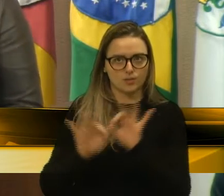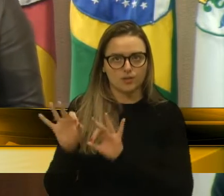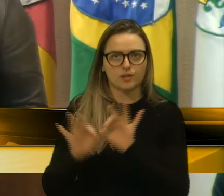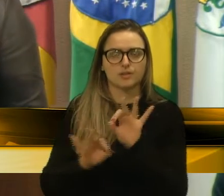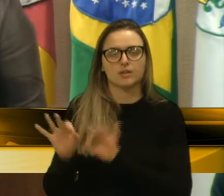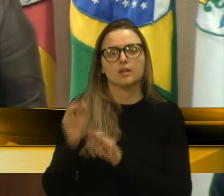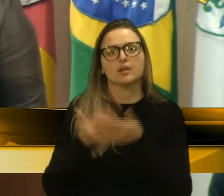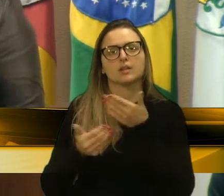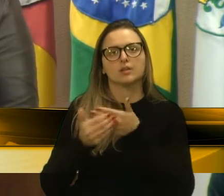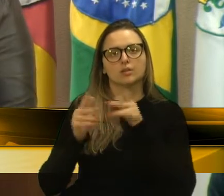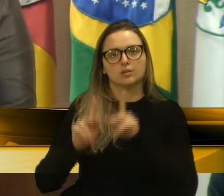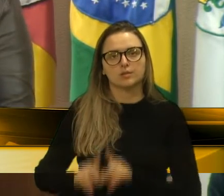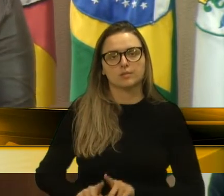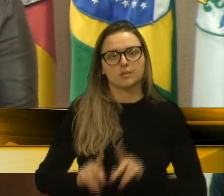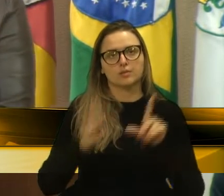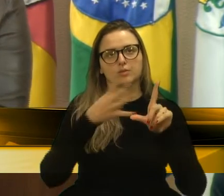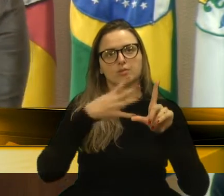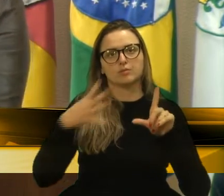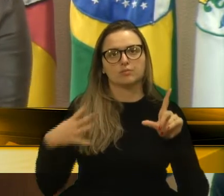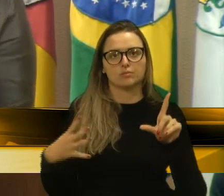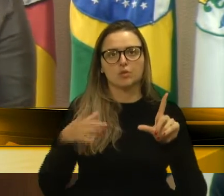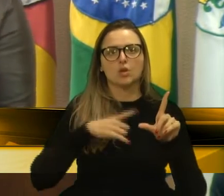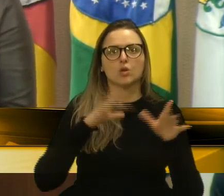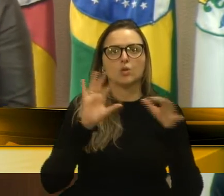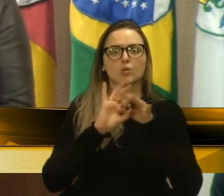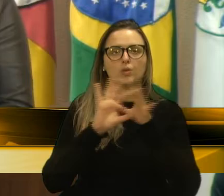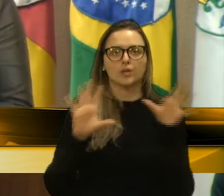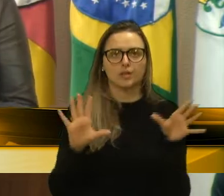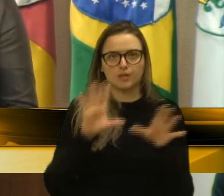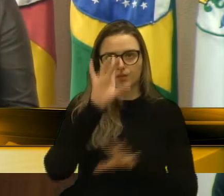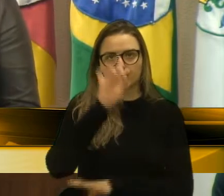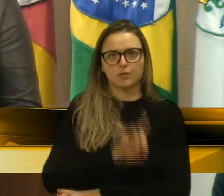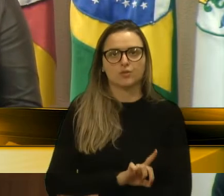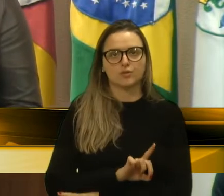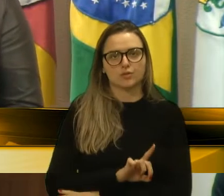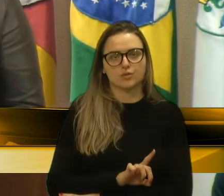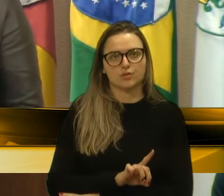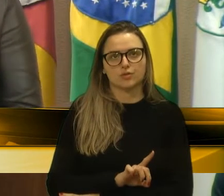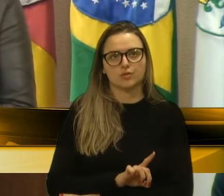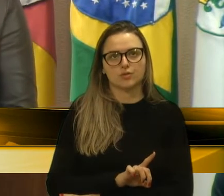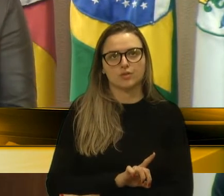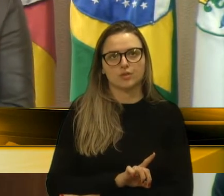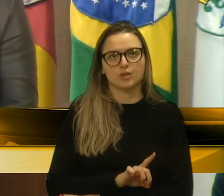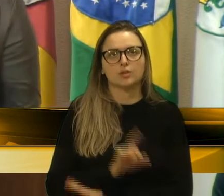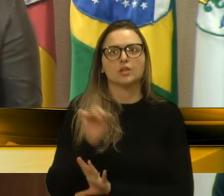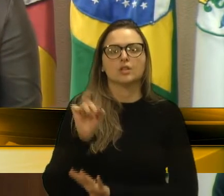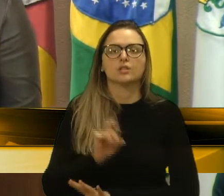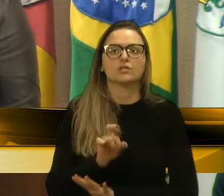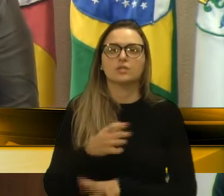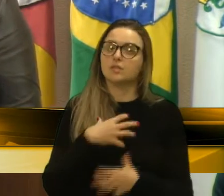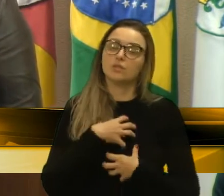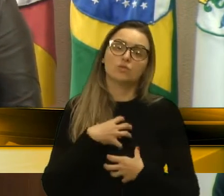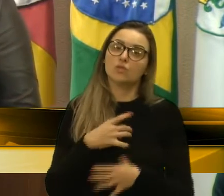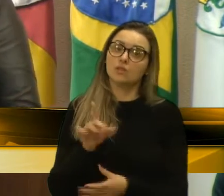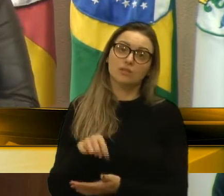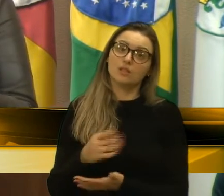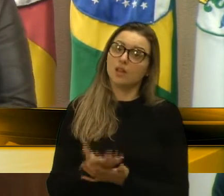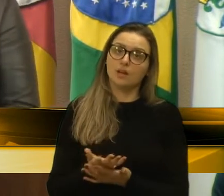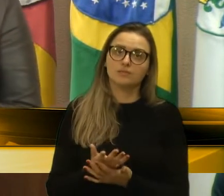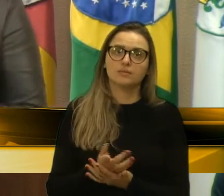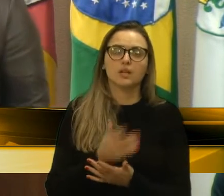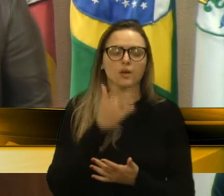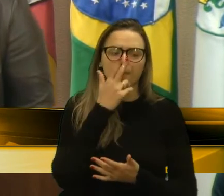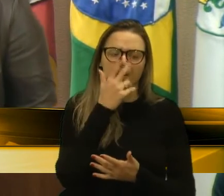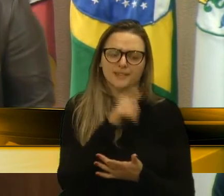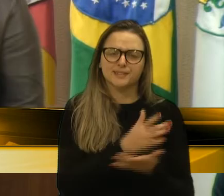que as pessoas vão estar ali manifestando, sim, o seu livre direito de ser como são. E isso parece que incomoda